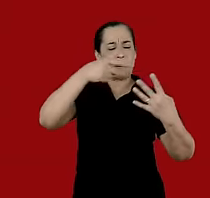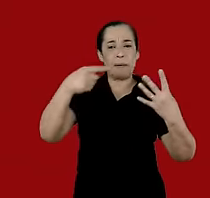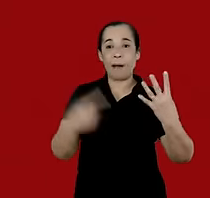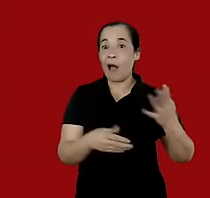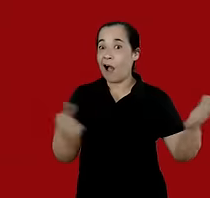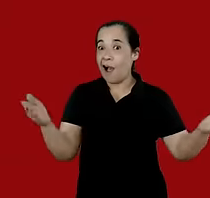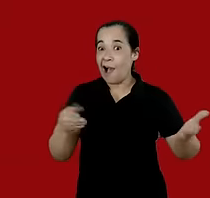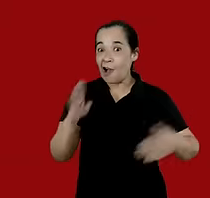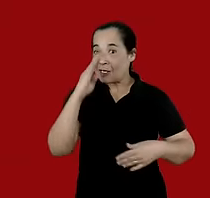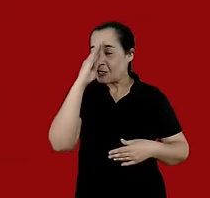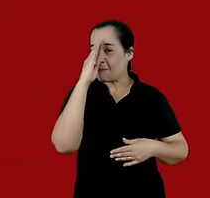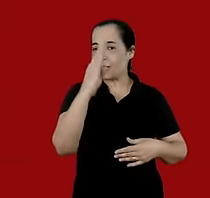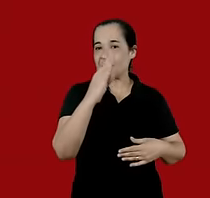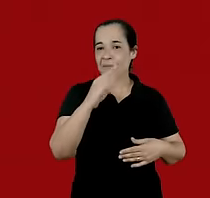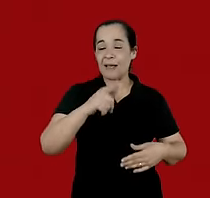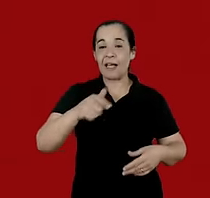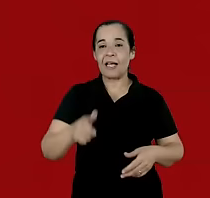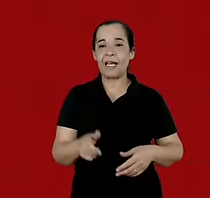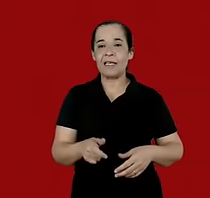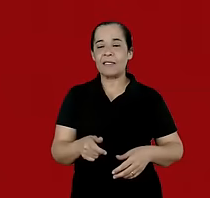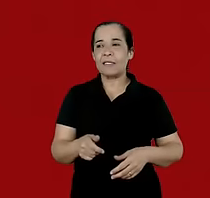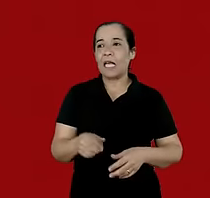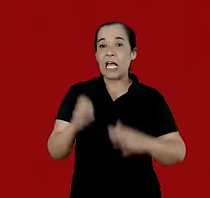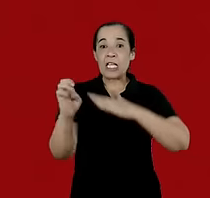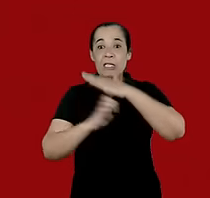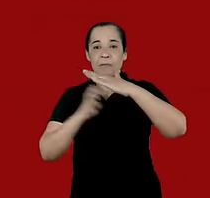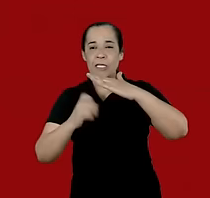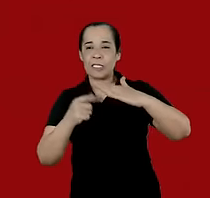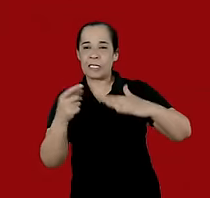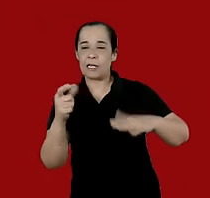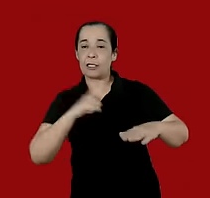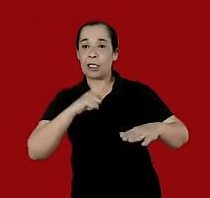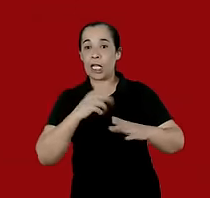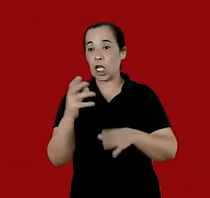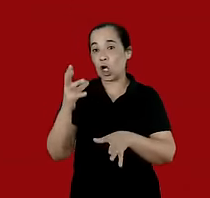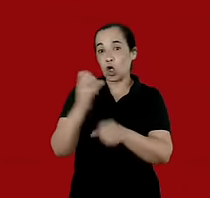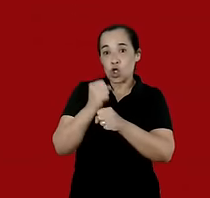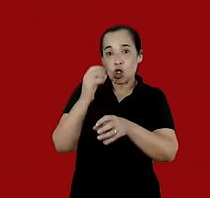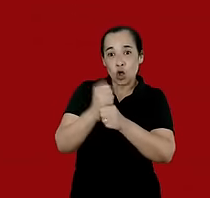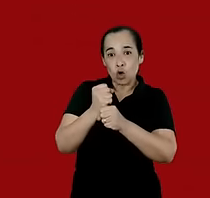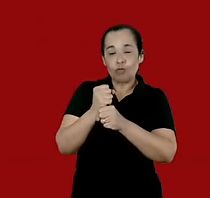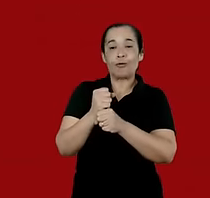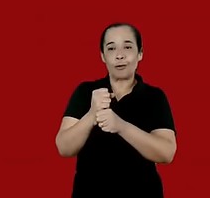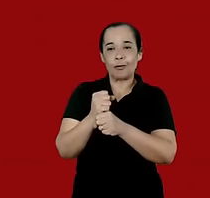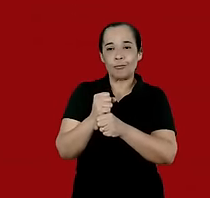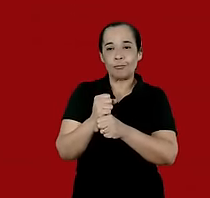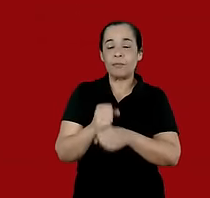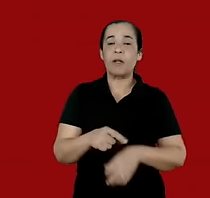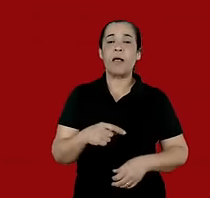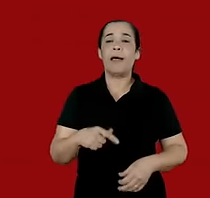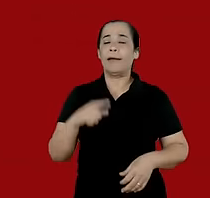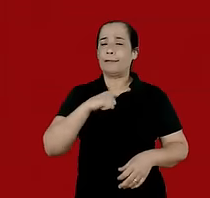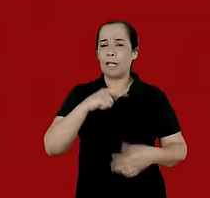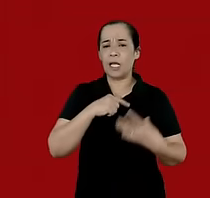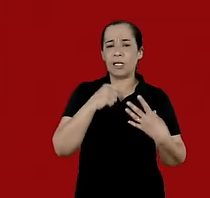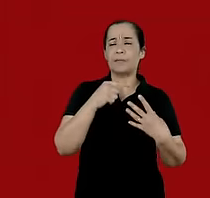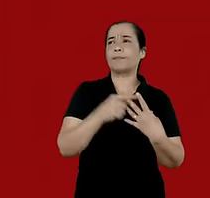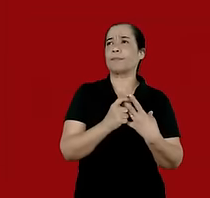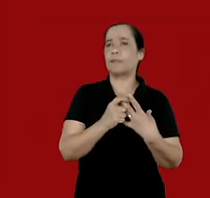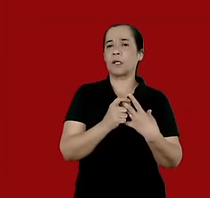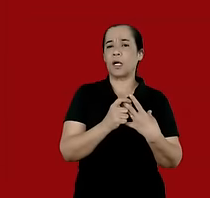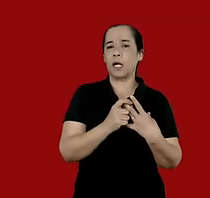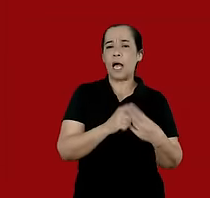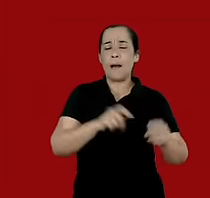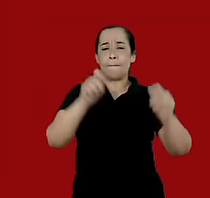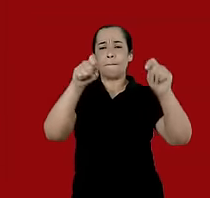detentoras de caixa né Tem ativos líquidos então estão se favorecendo a alra taxa de juros então elas têm todo todo o vento a favor e o mercado foi